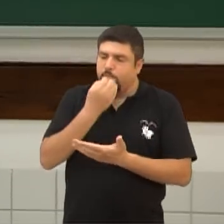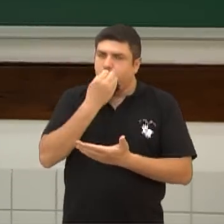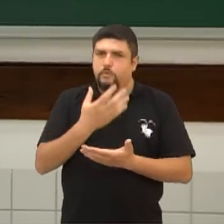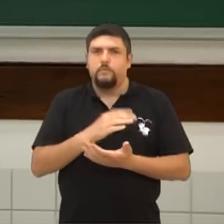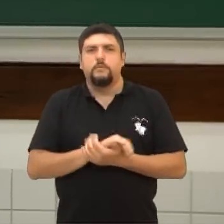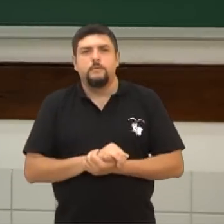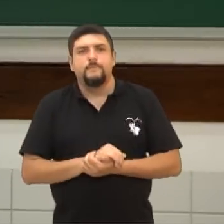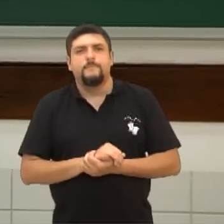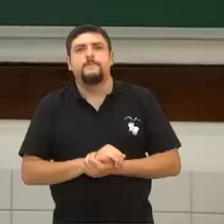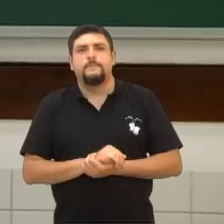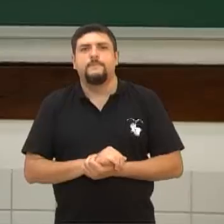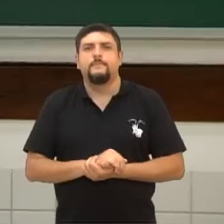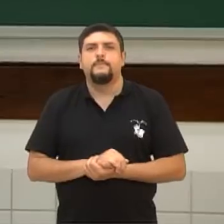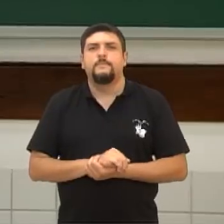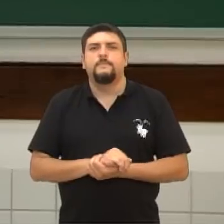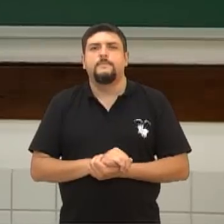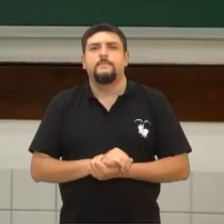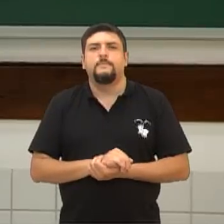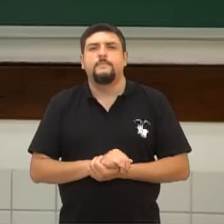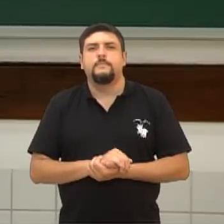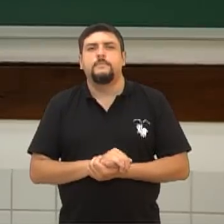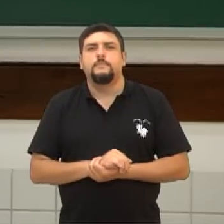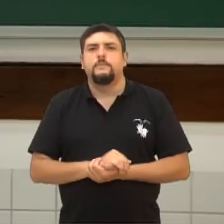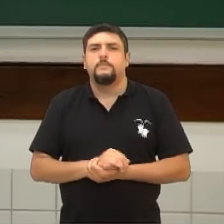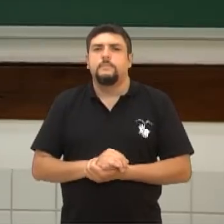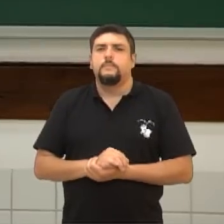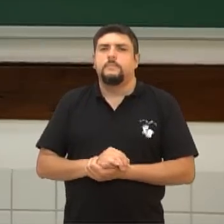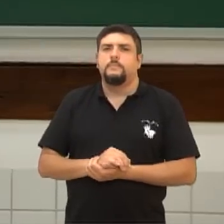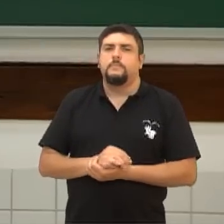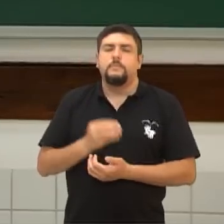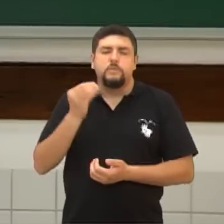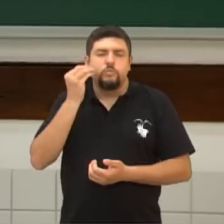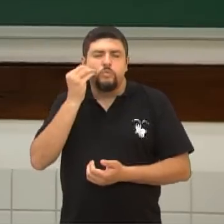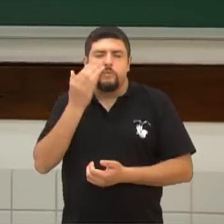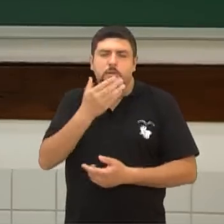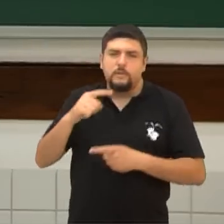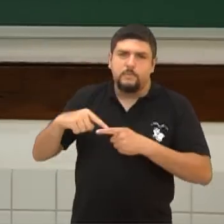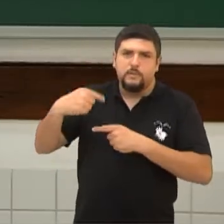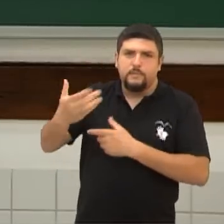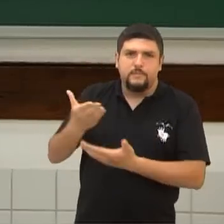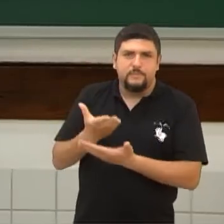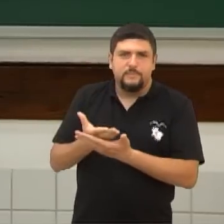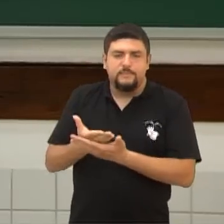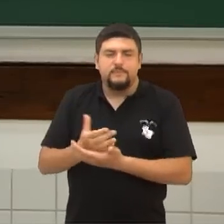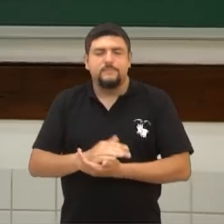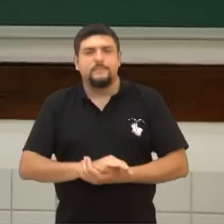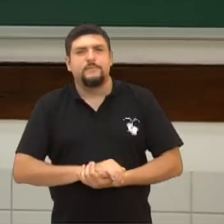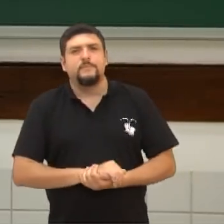eu fico feliz, tá? Um beijo da prof, até a próxima aula.